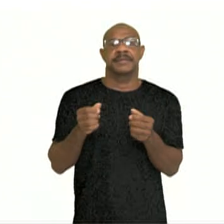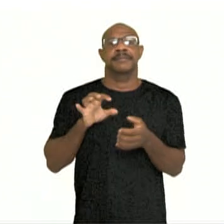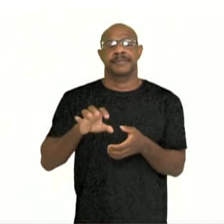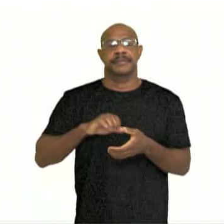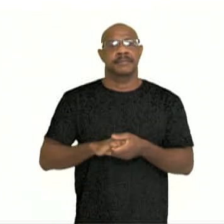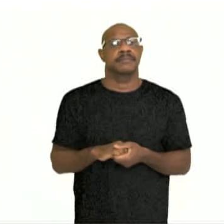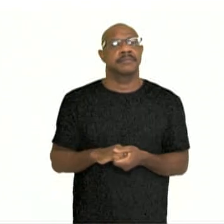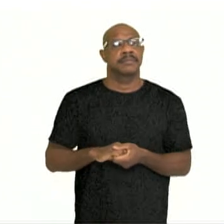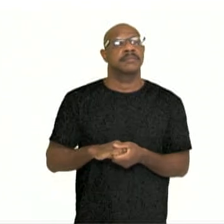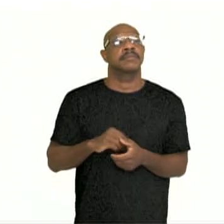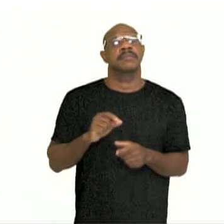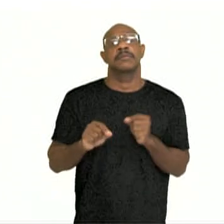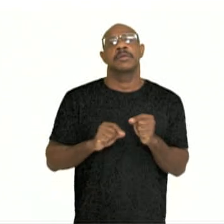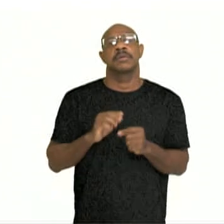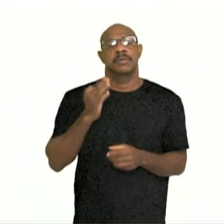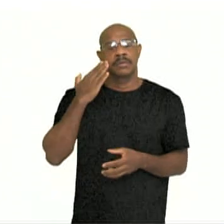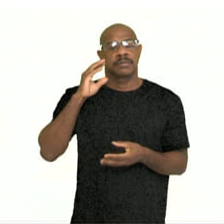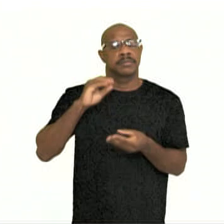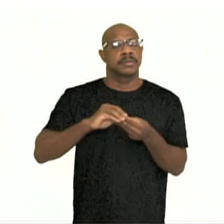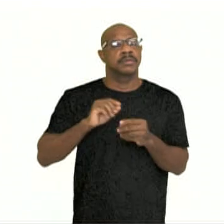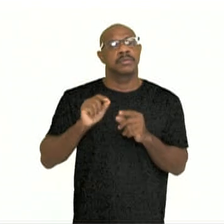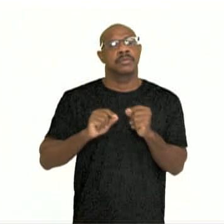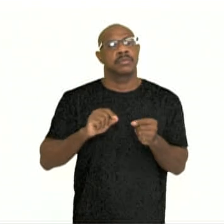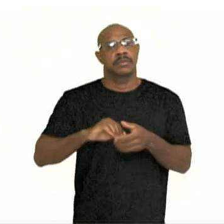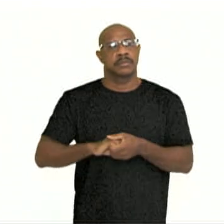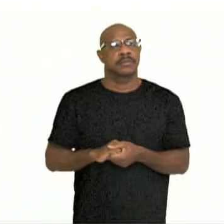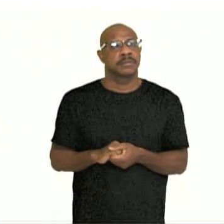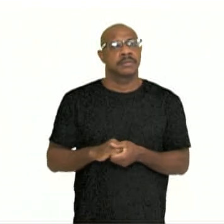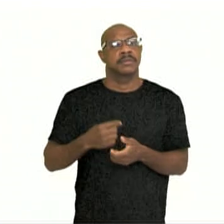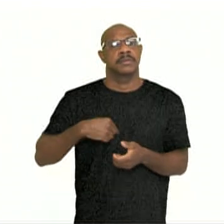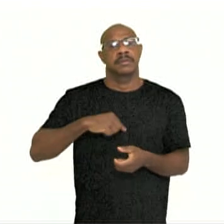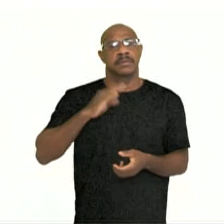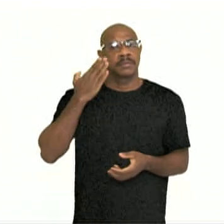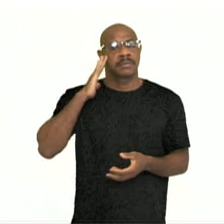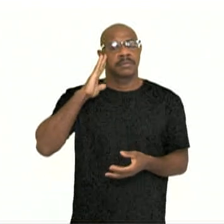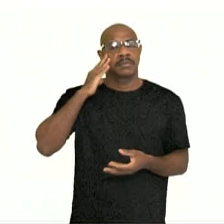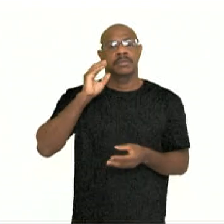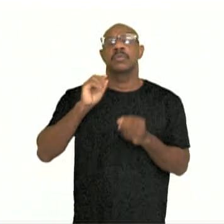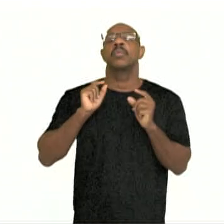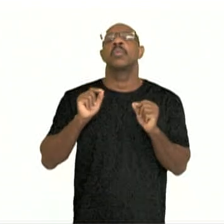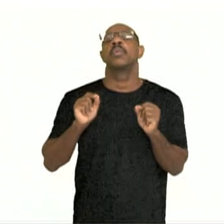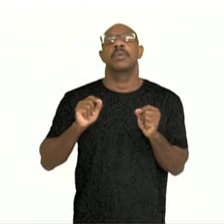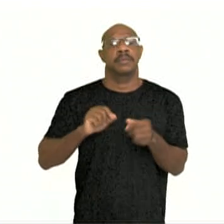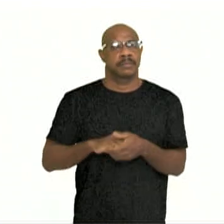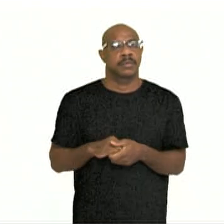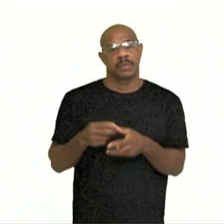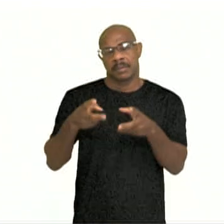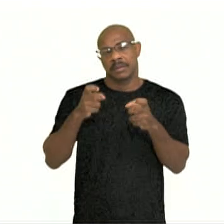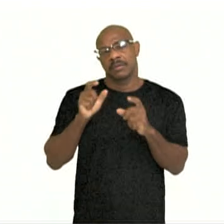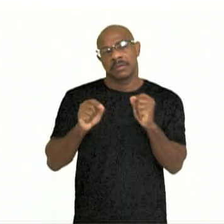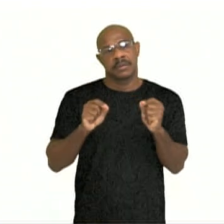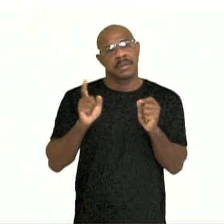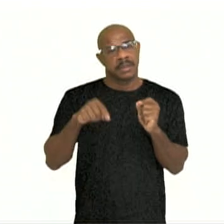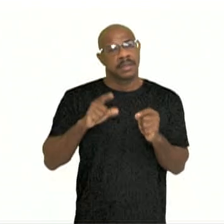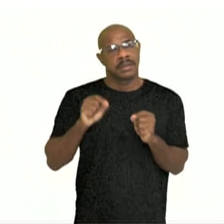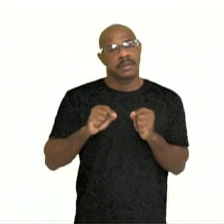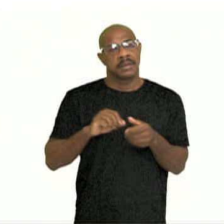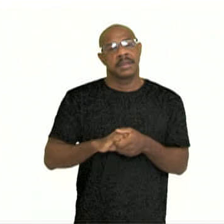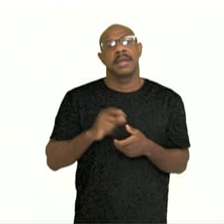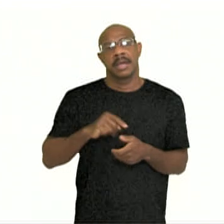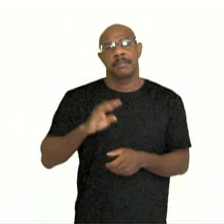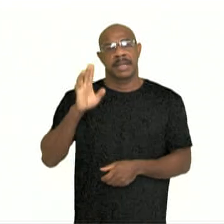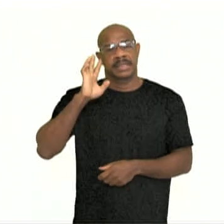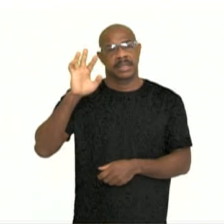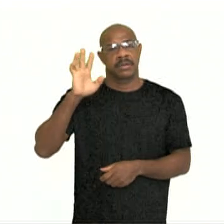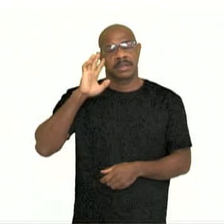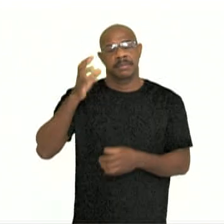nosso entendimento sobre ela, tá? Nosso entendimento. Observe que isto é uma teoria